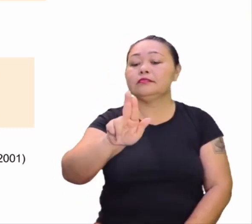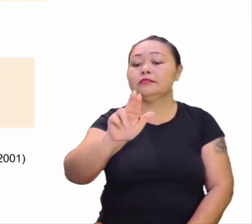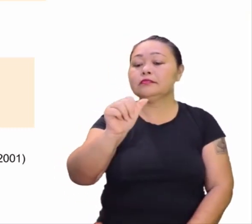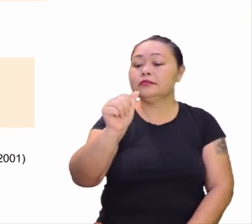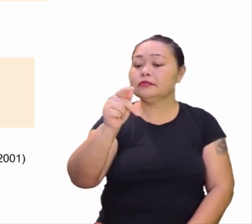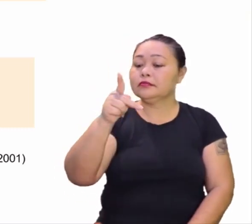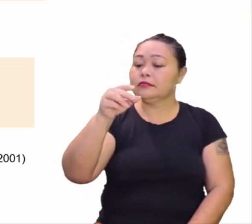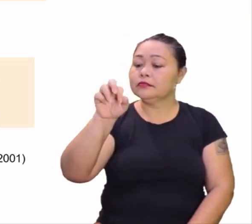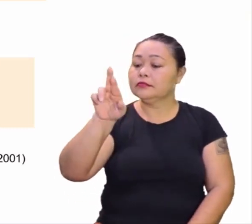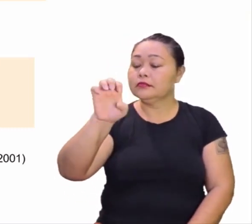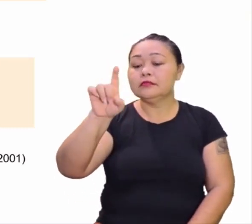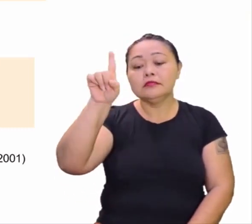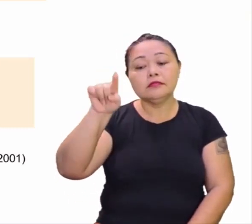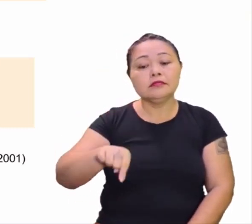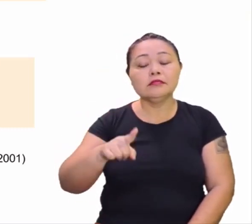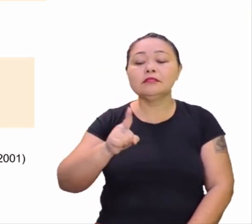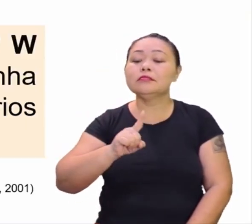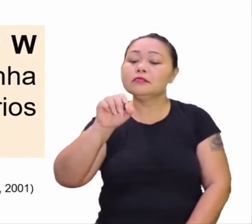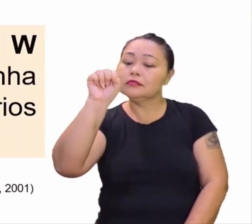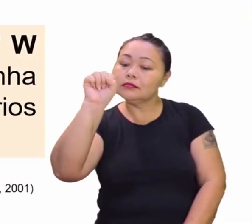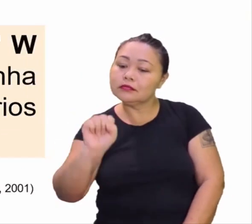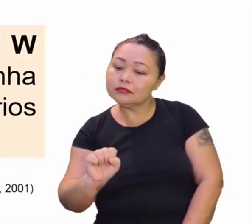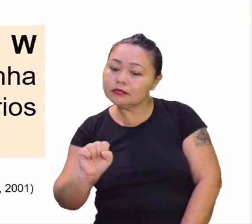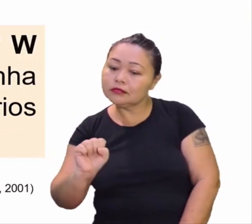com o Rio Guaporé é sul de